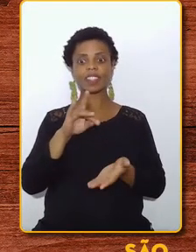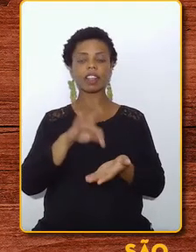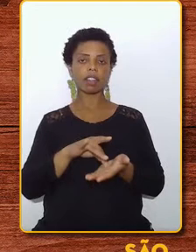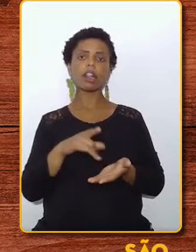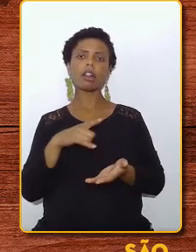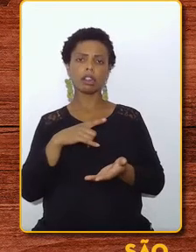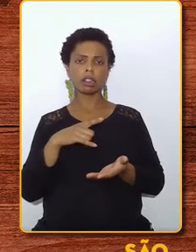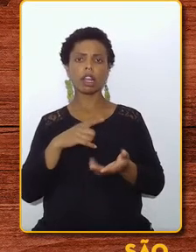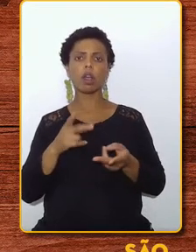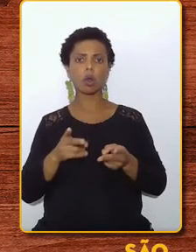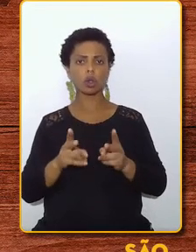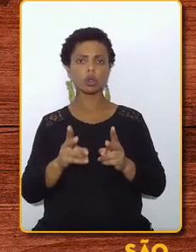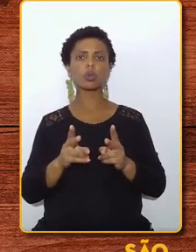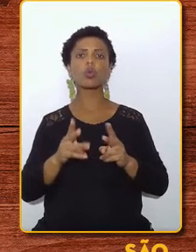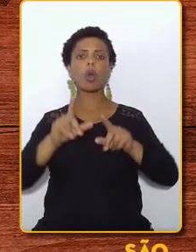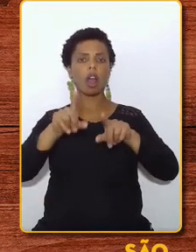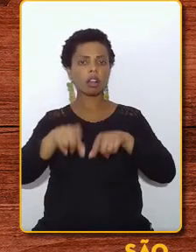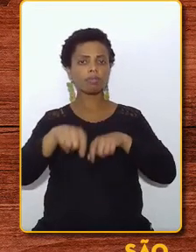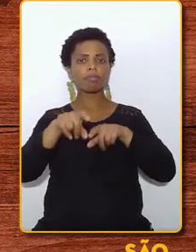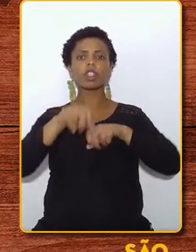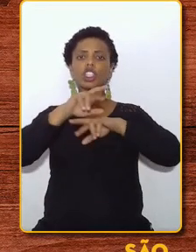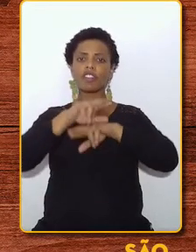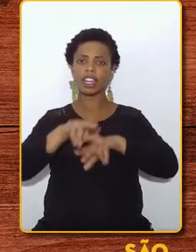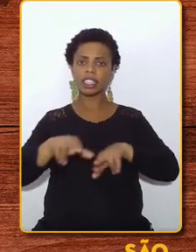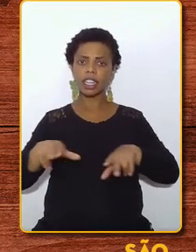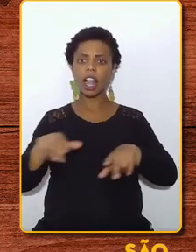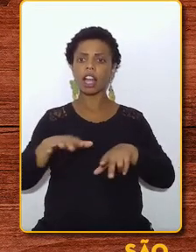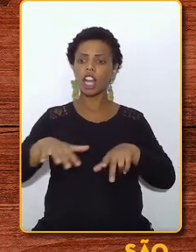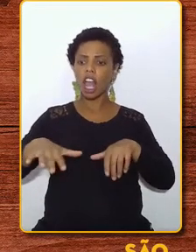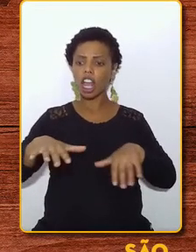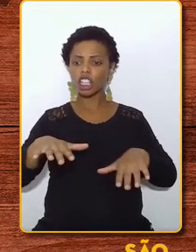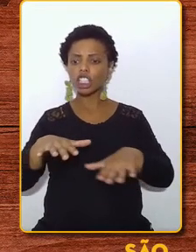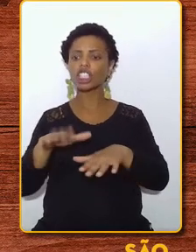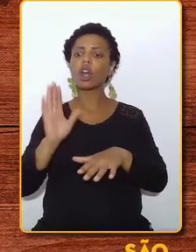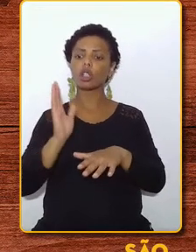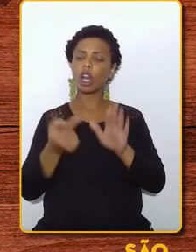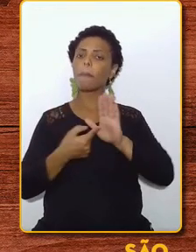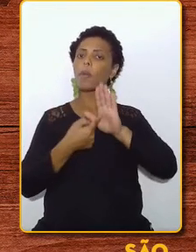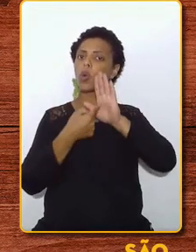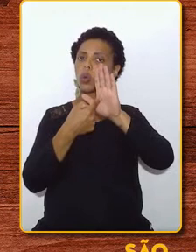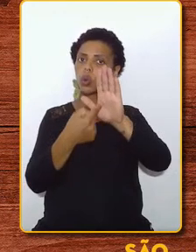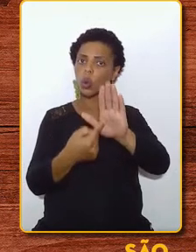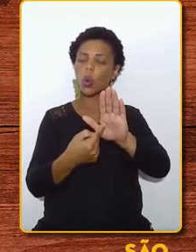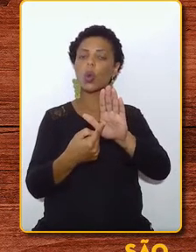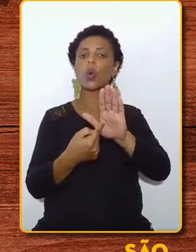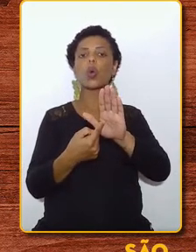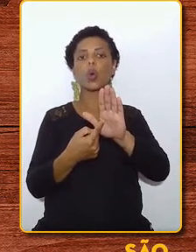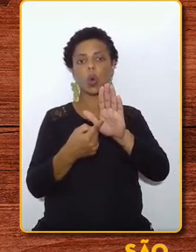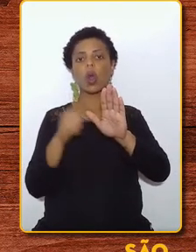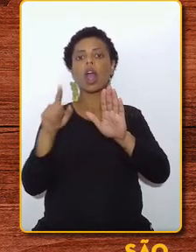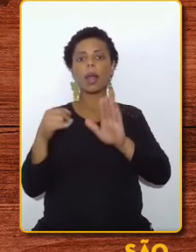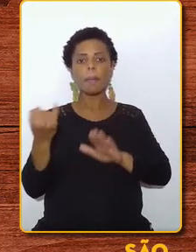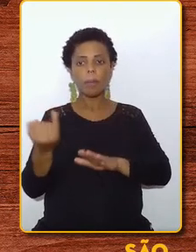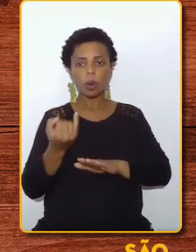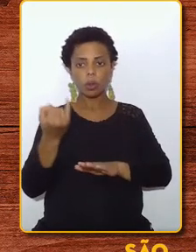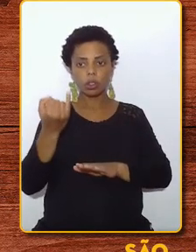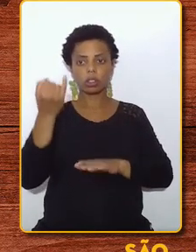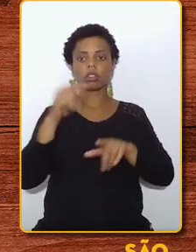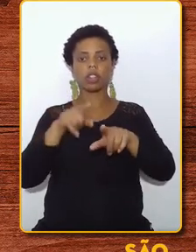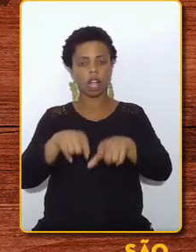da agricultura pelas regiões, como foi mostrado, né? E a importância dessa agricultura